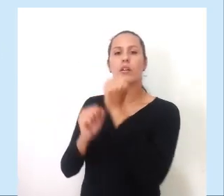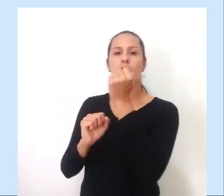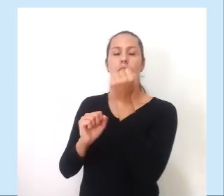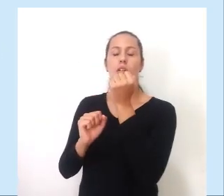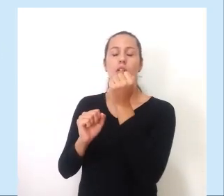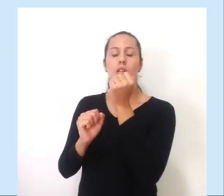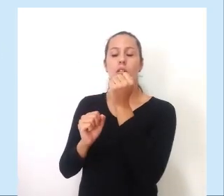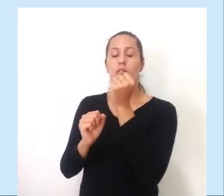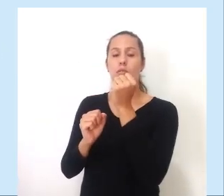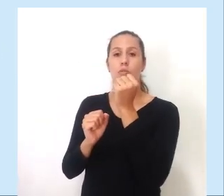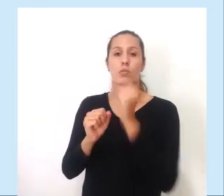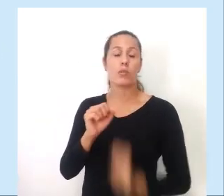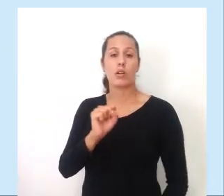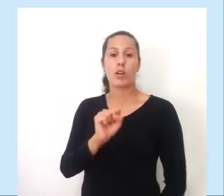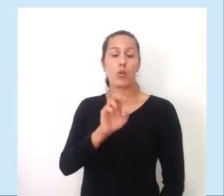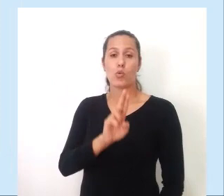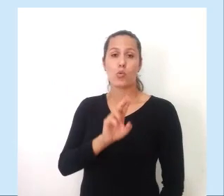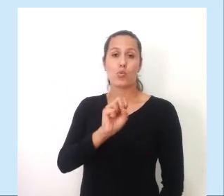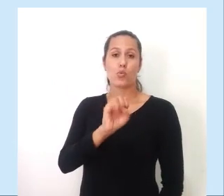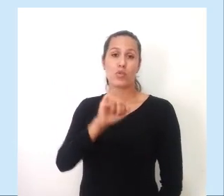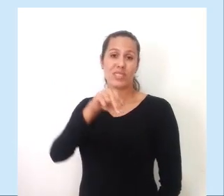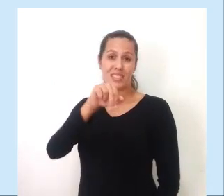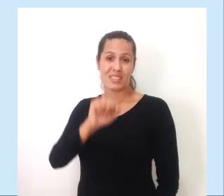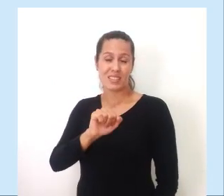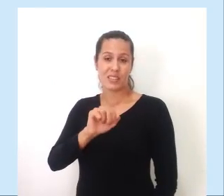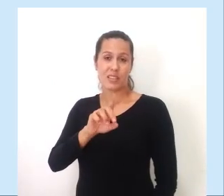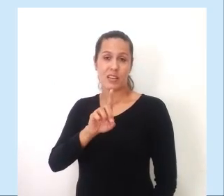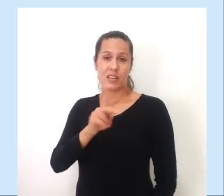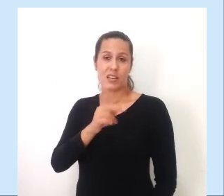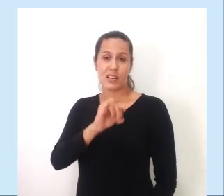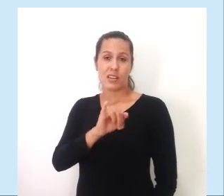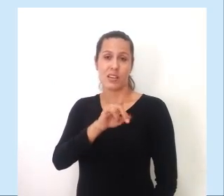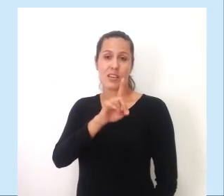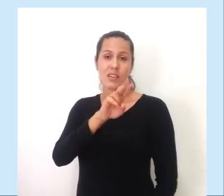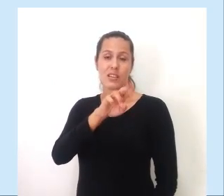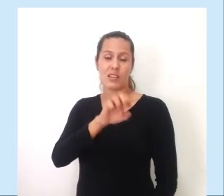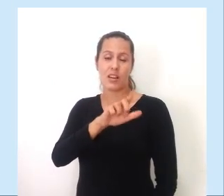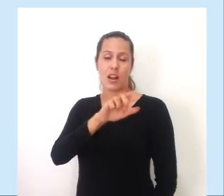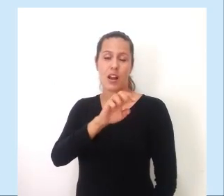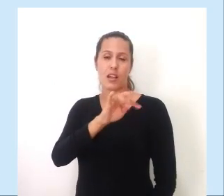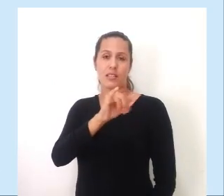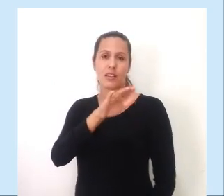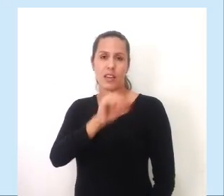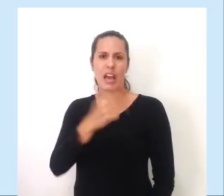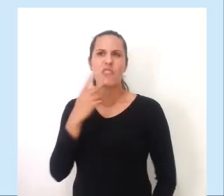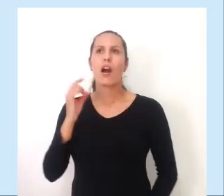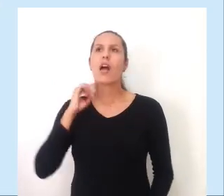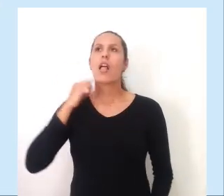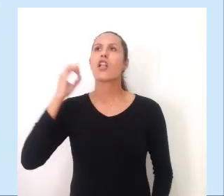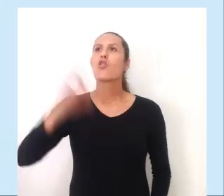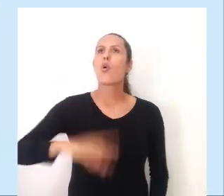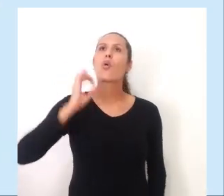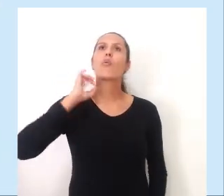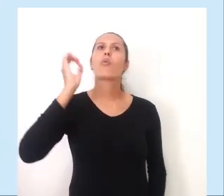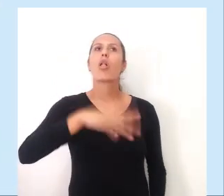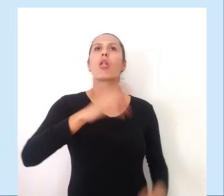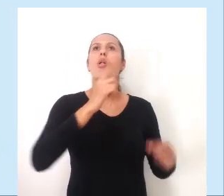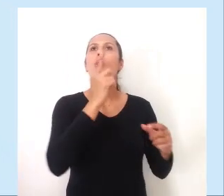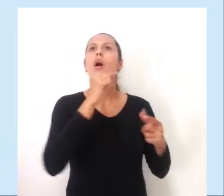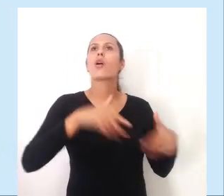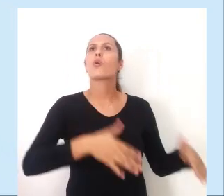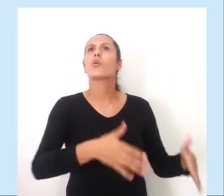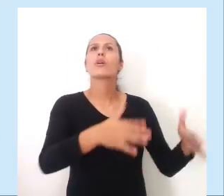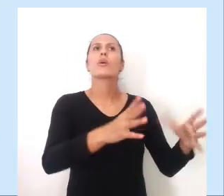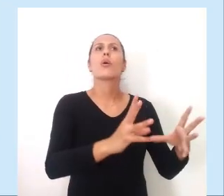Então, o mal por si só se destrói. A gente vai poluir, não tem energia vinda do